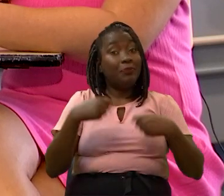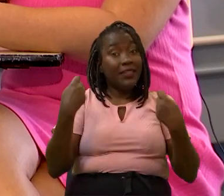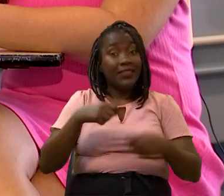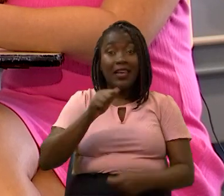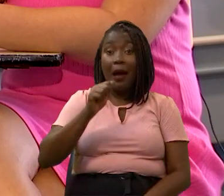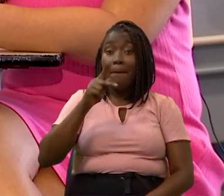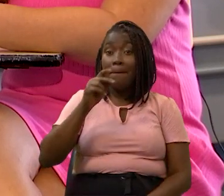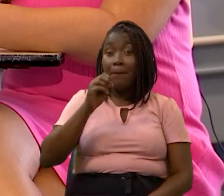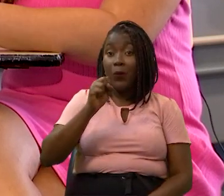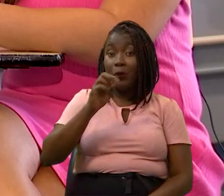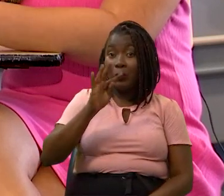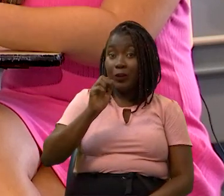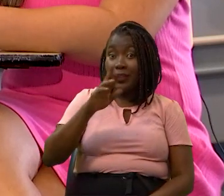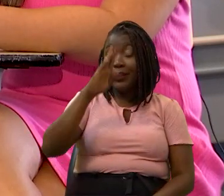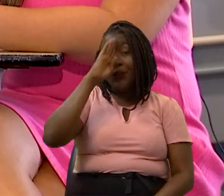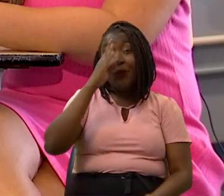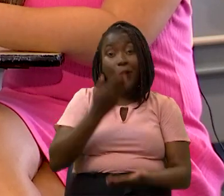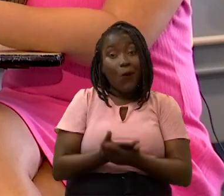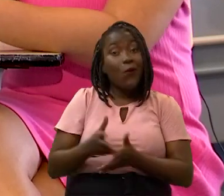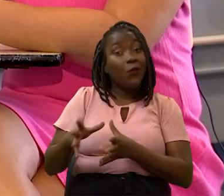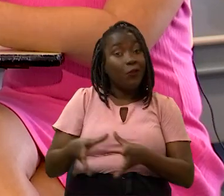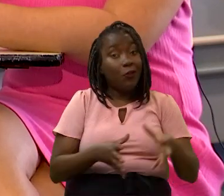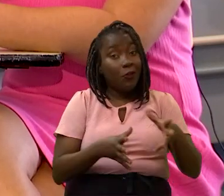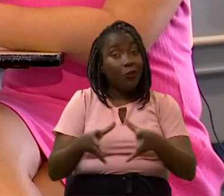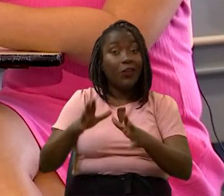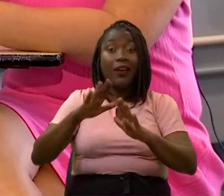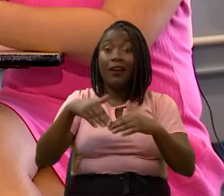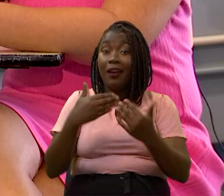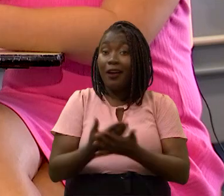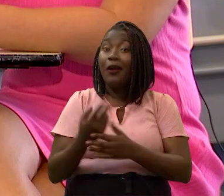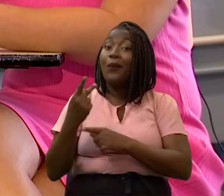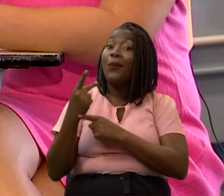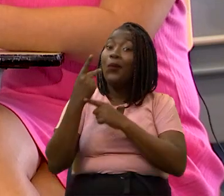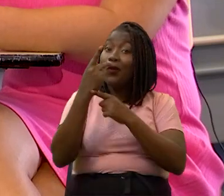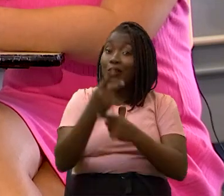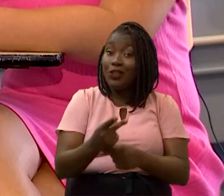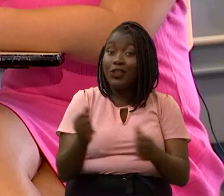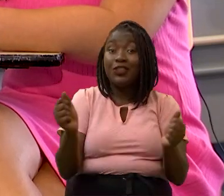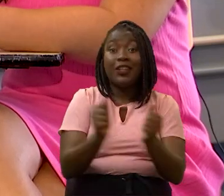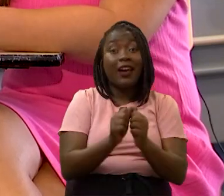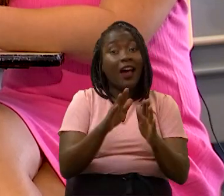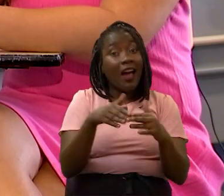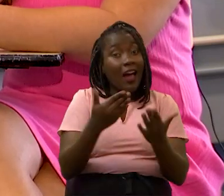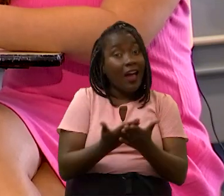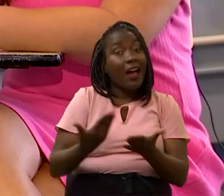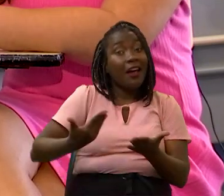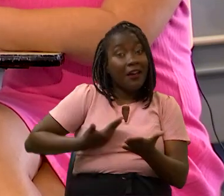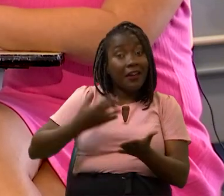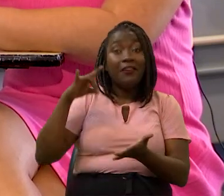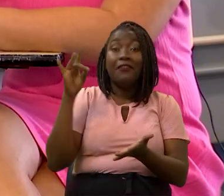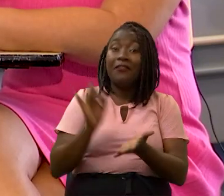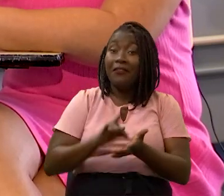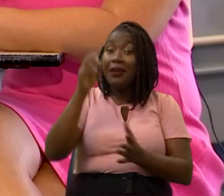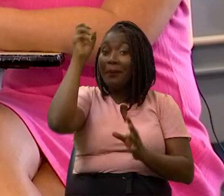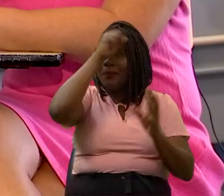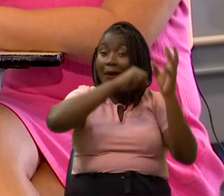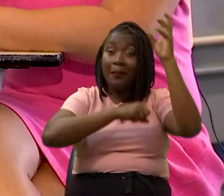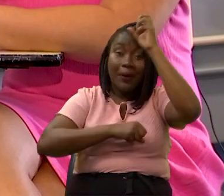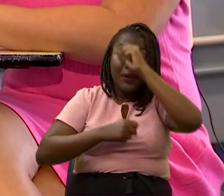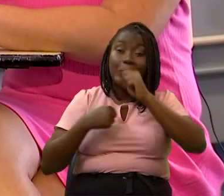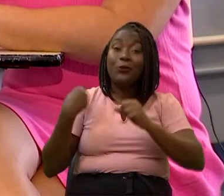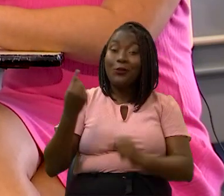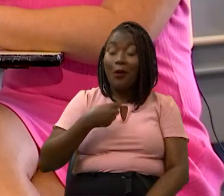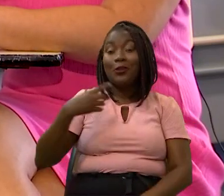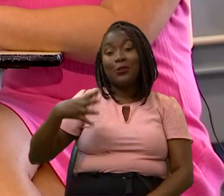precisa apostar e confiar nas conduções da escola e buscar com a escola parcerias efetivas para o